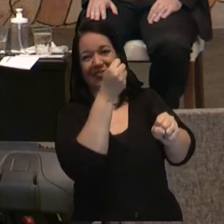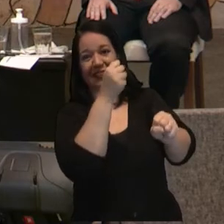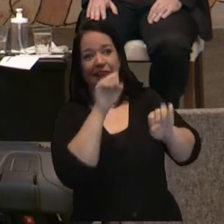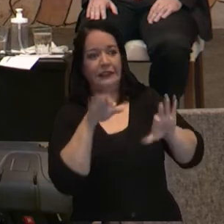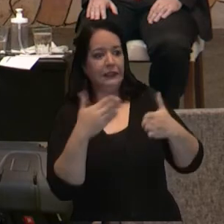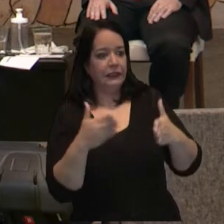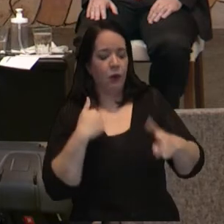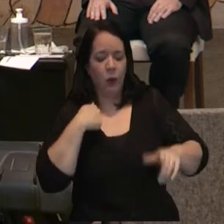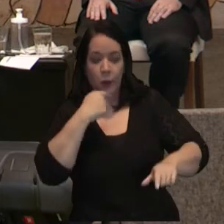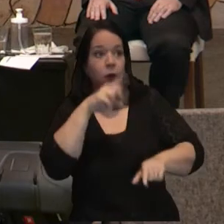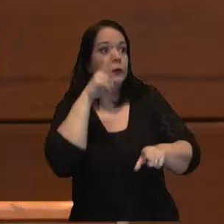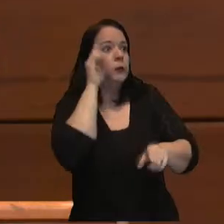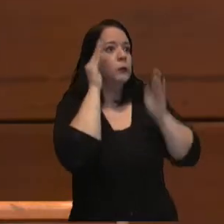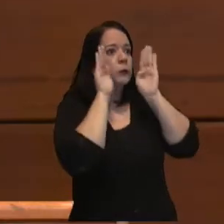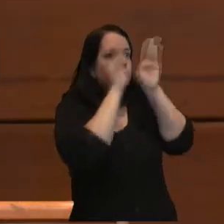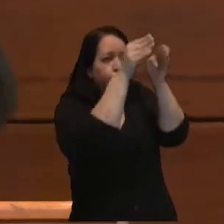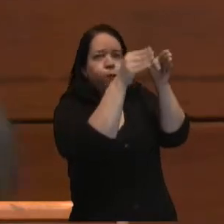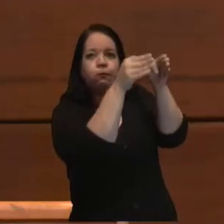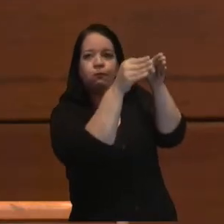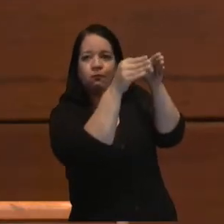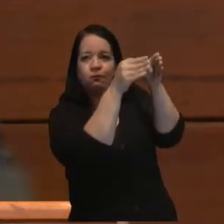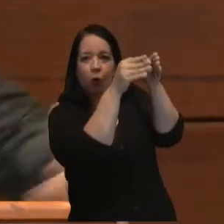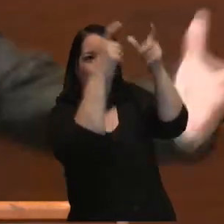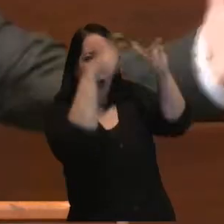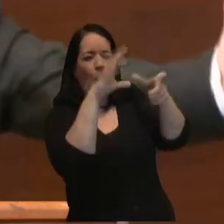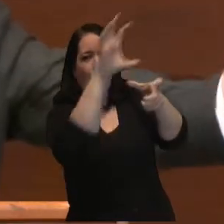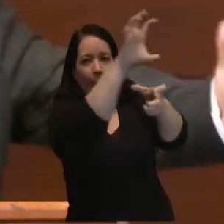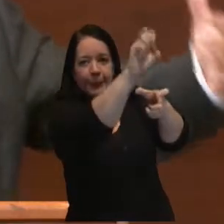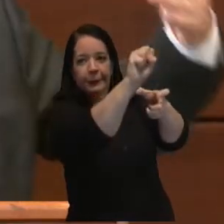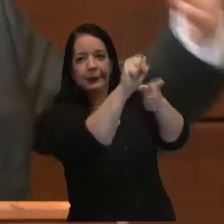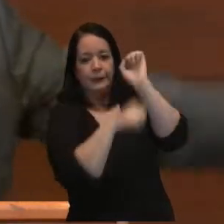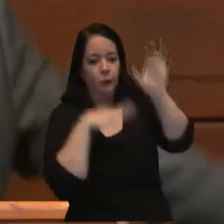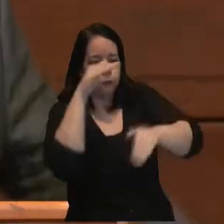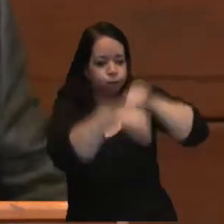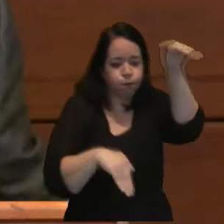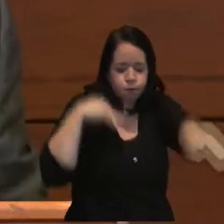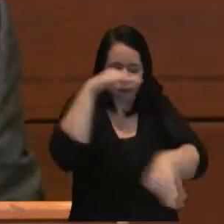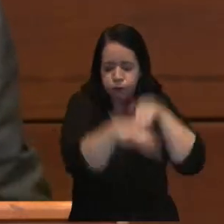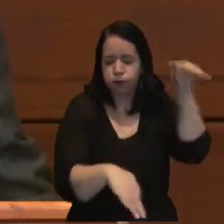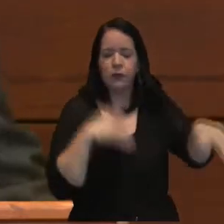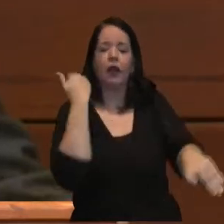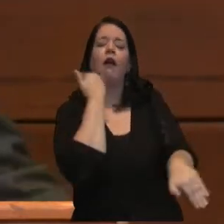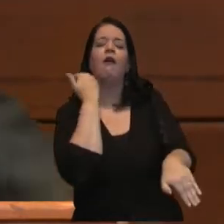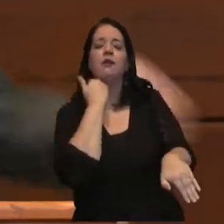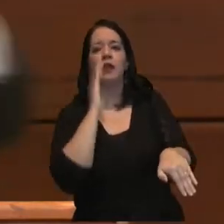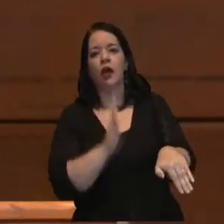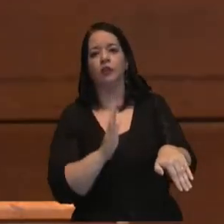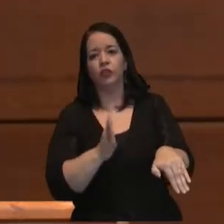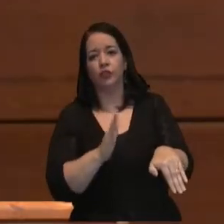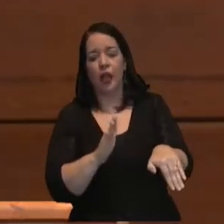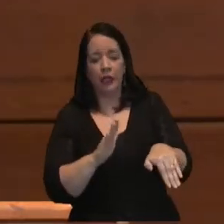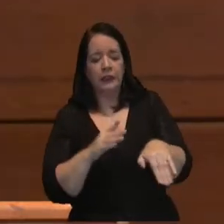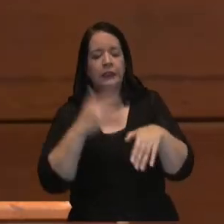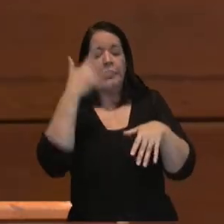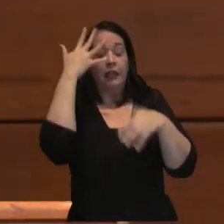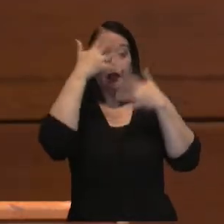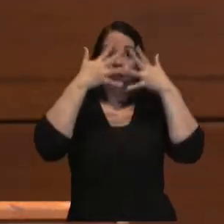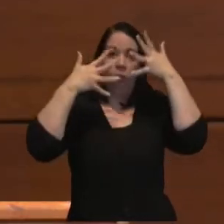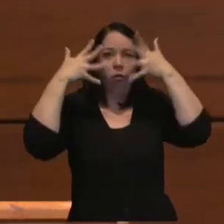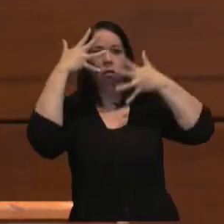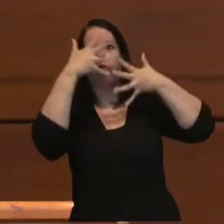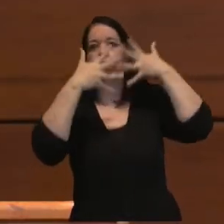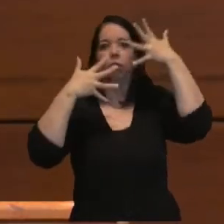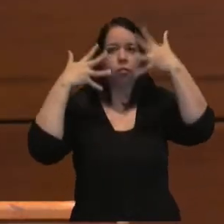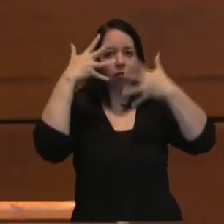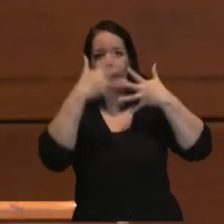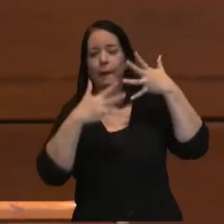minha visão já estava turva, eu não conseguia mais distinguir, muito era cansaço, desgaste, e ali consegui chegar e me agarrei, meus